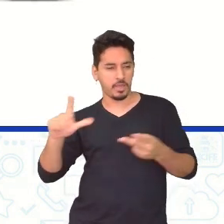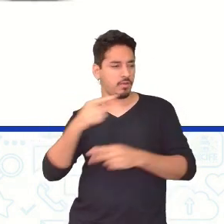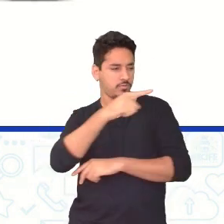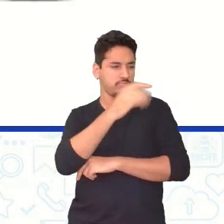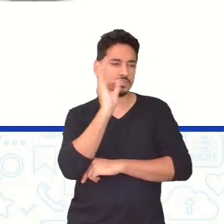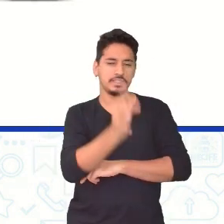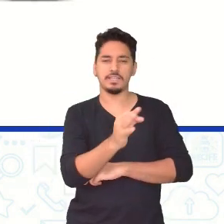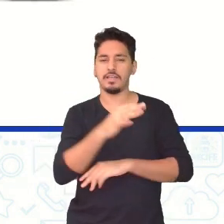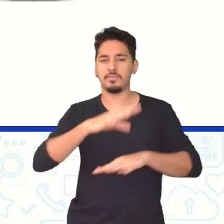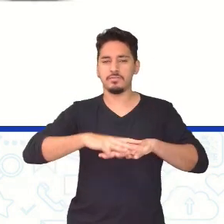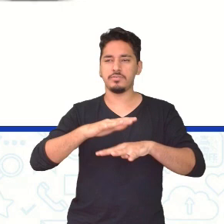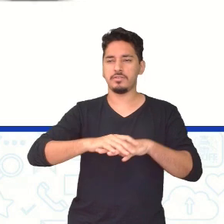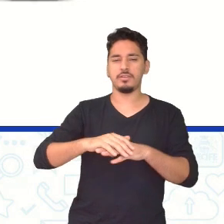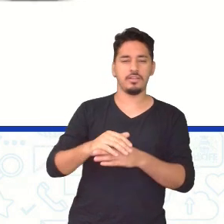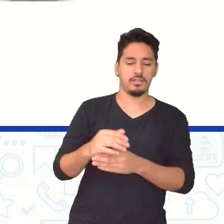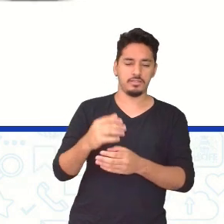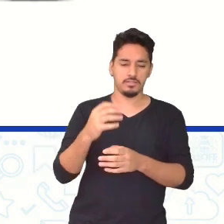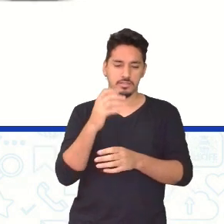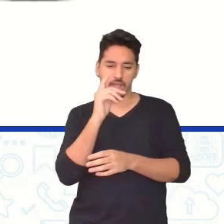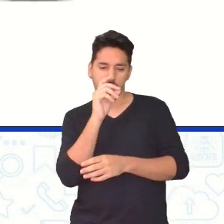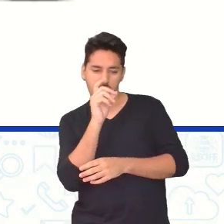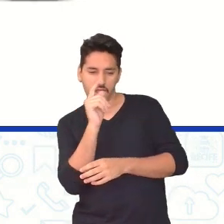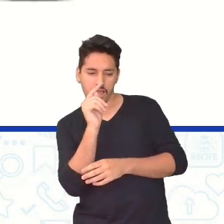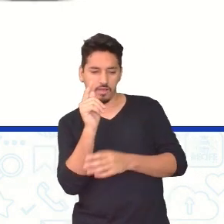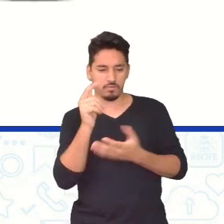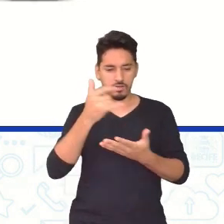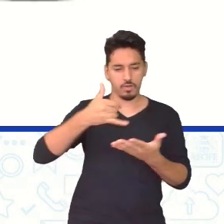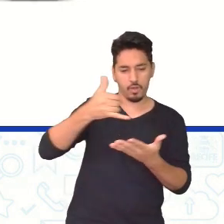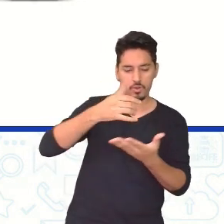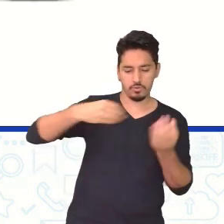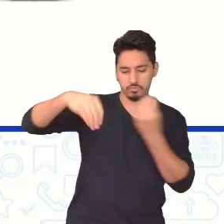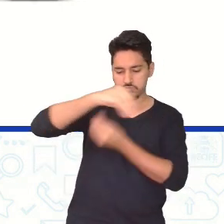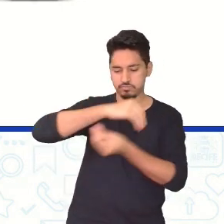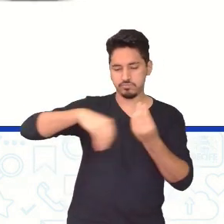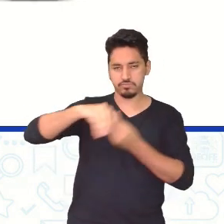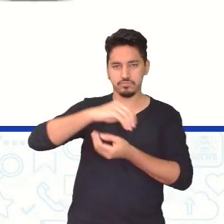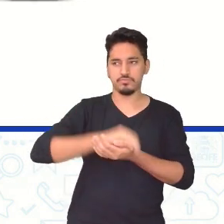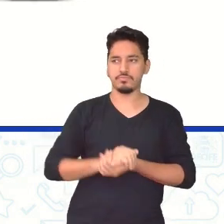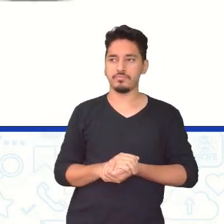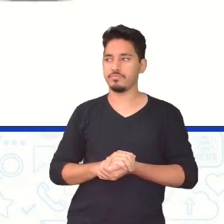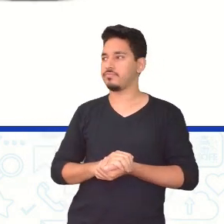matemática, vai achar uma mistura aqui de água, óleo. Daqui a pouco vai ser essa mistura aqui, daqui a pouco.